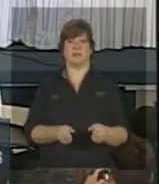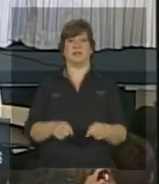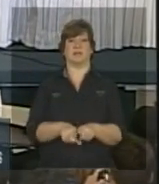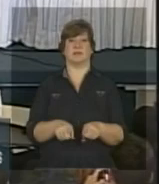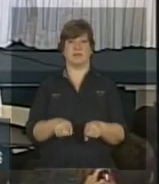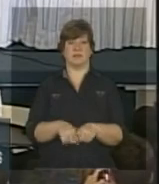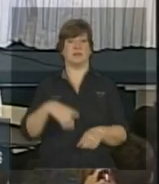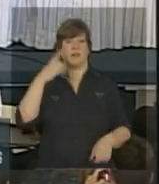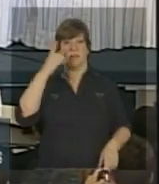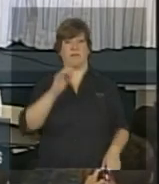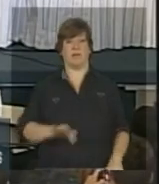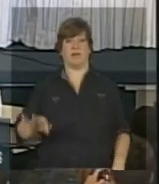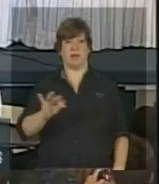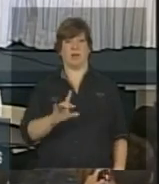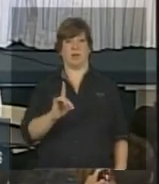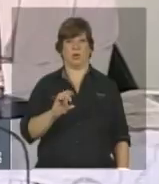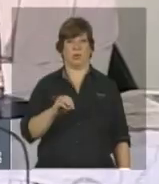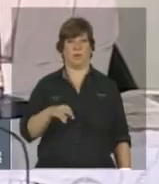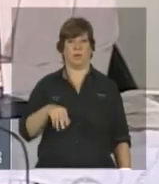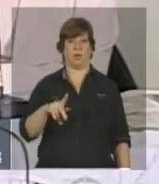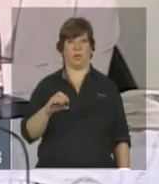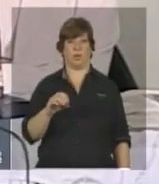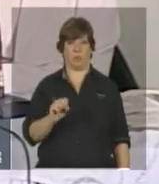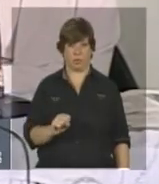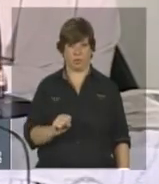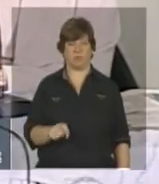o deputado federal Domingos Dutra,